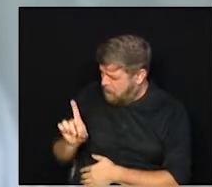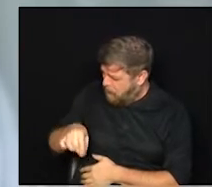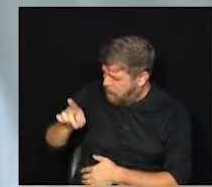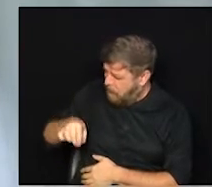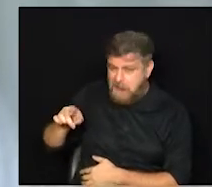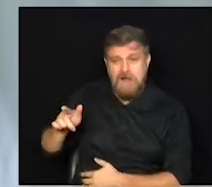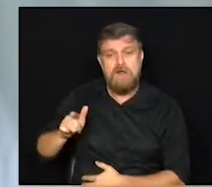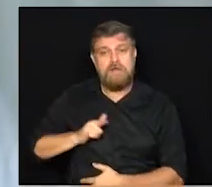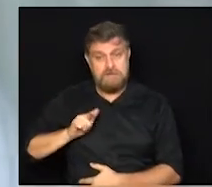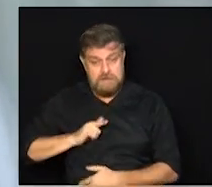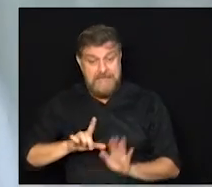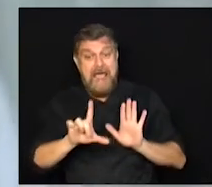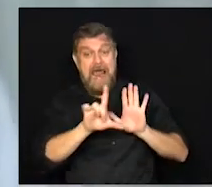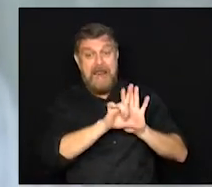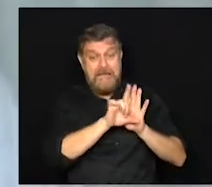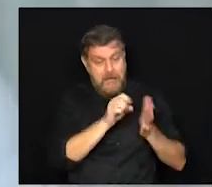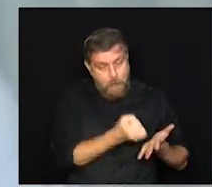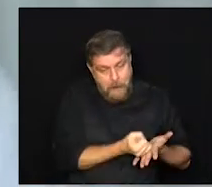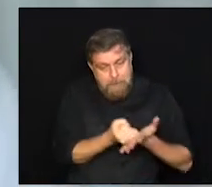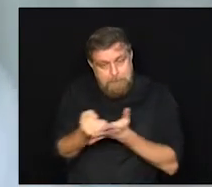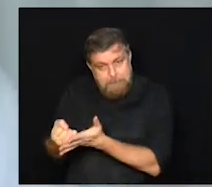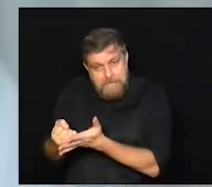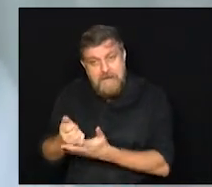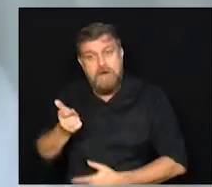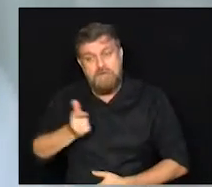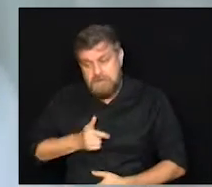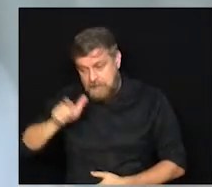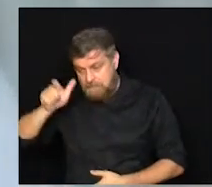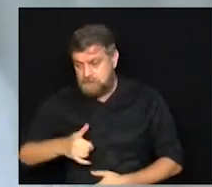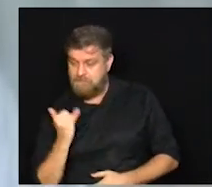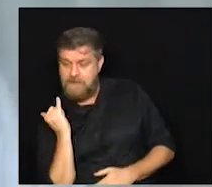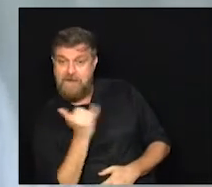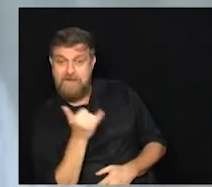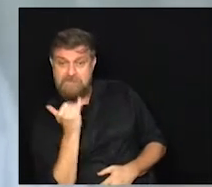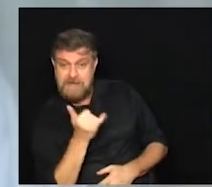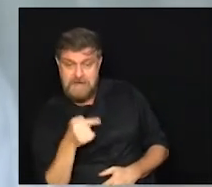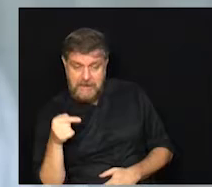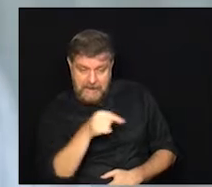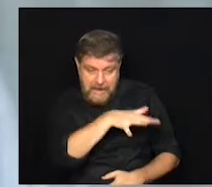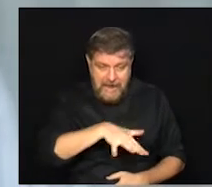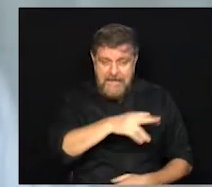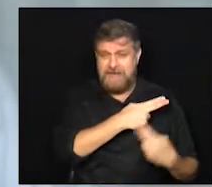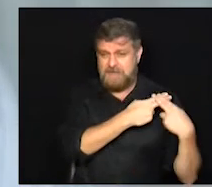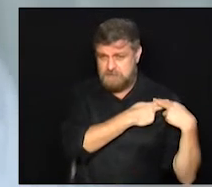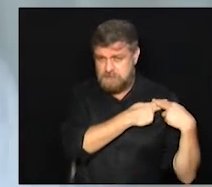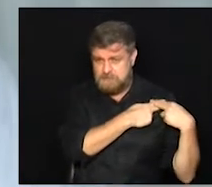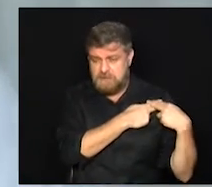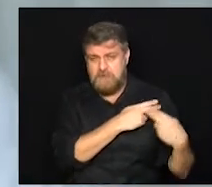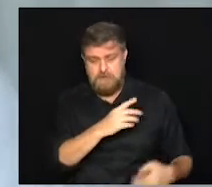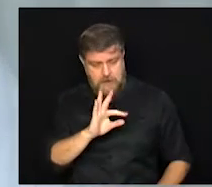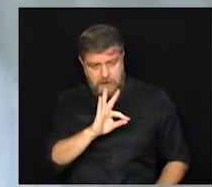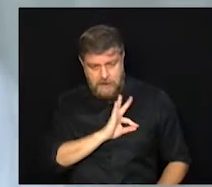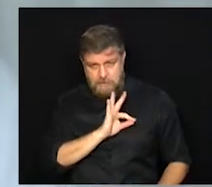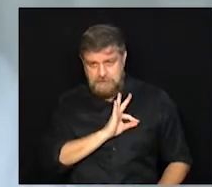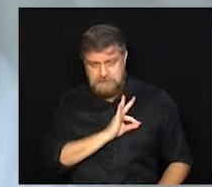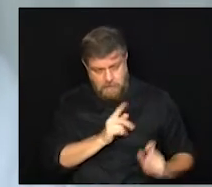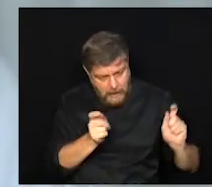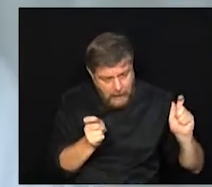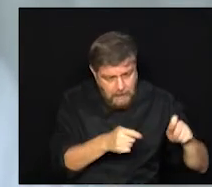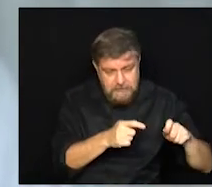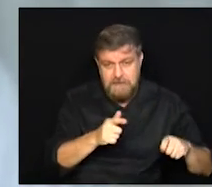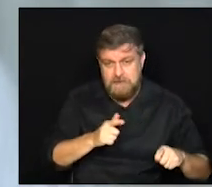tem um amparo legal e ela precisa dizer, e os órgãos competentes, a autoridade policial competente, tem